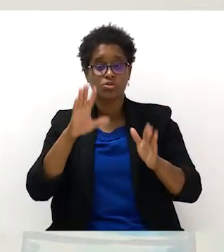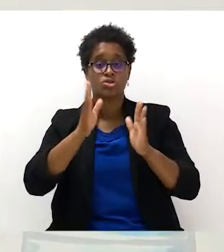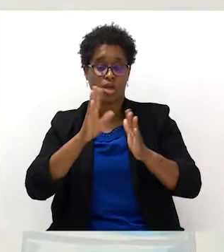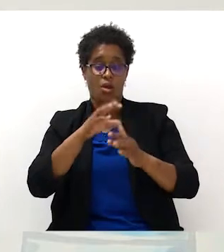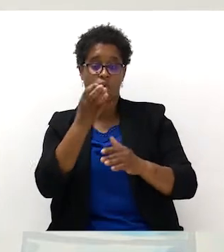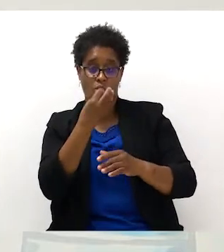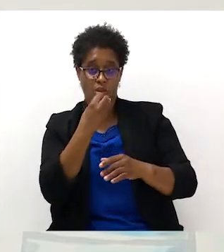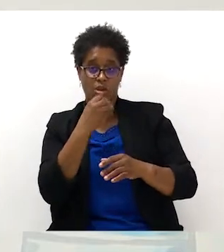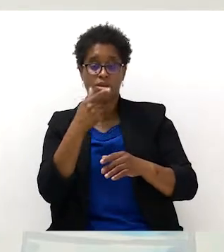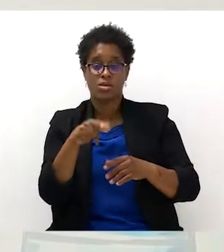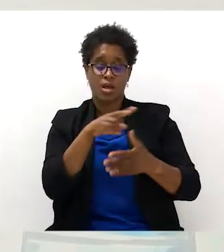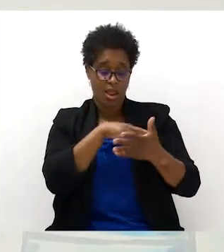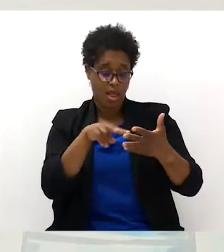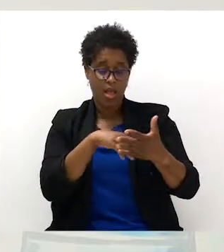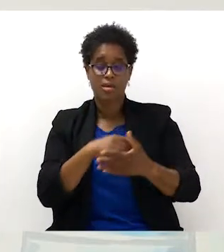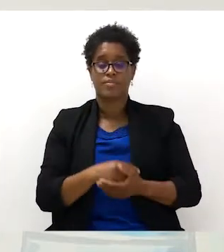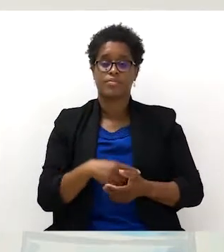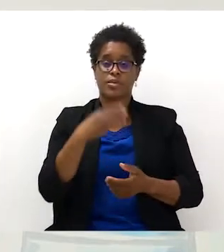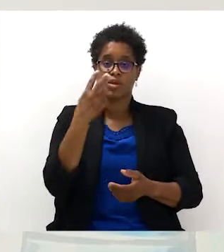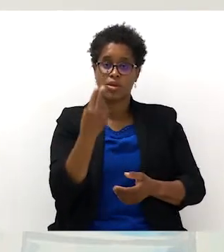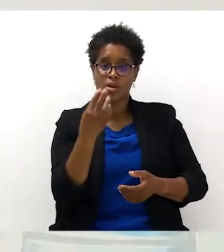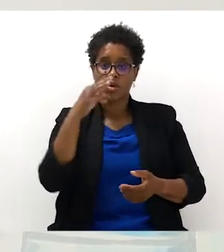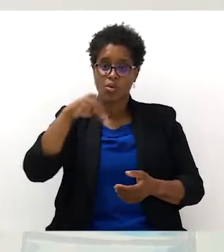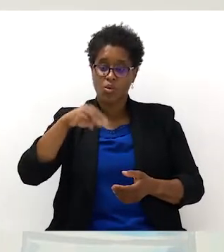Então, temos, lê-se, um